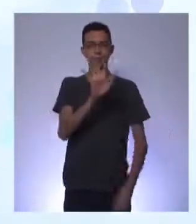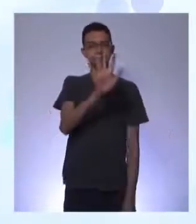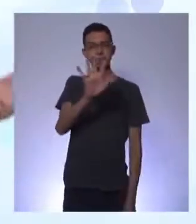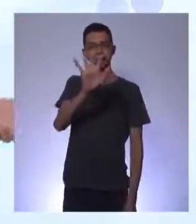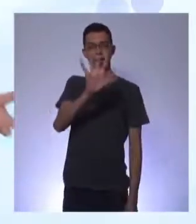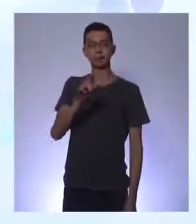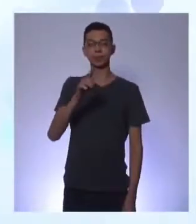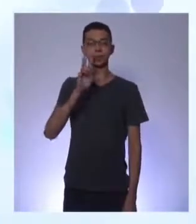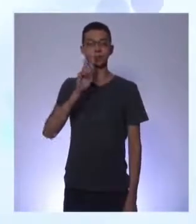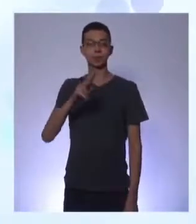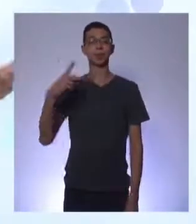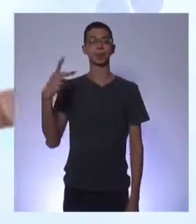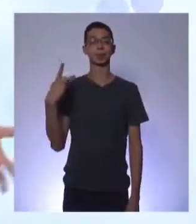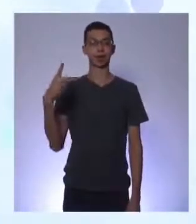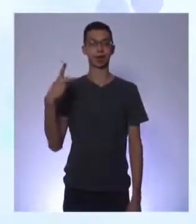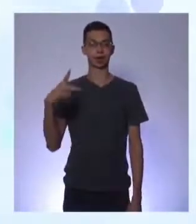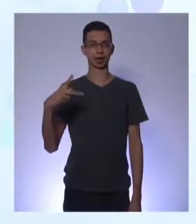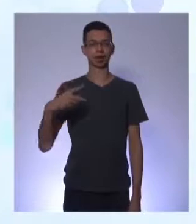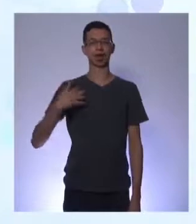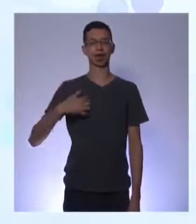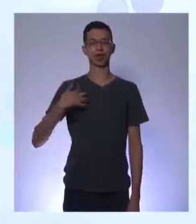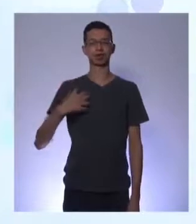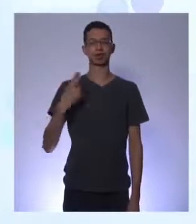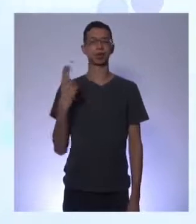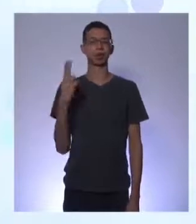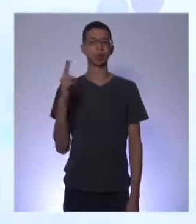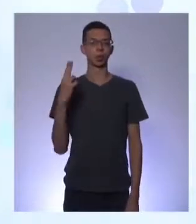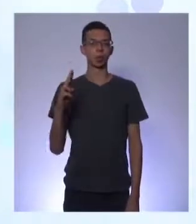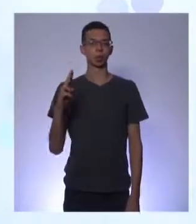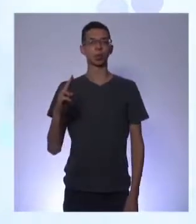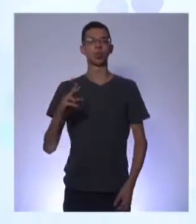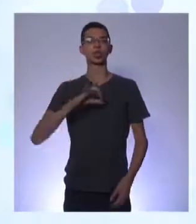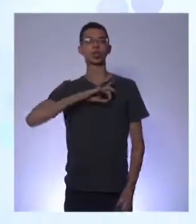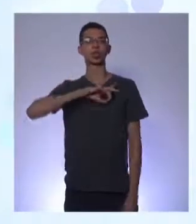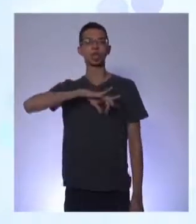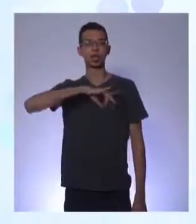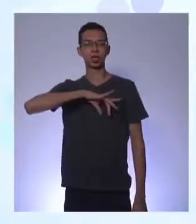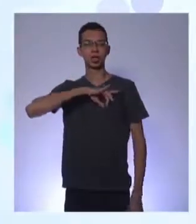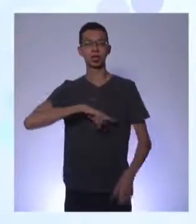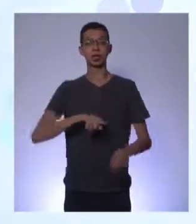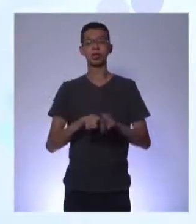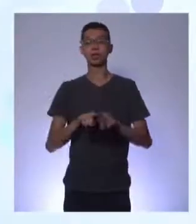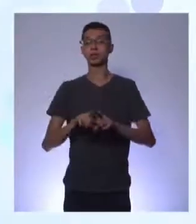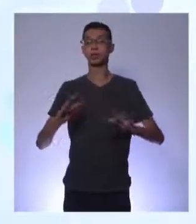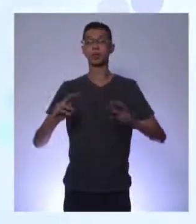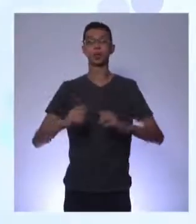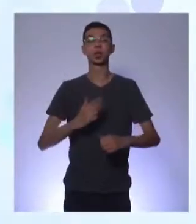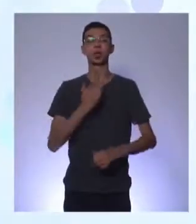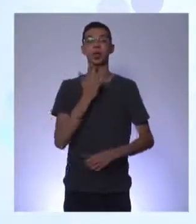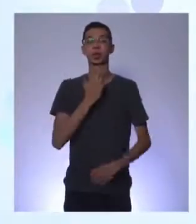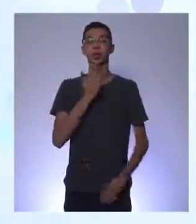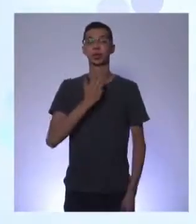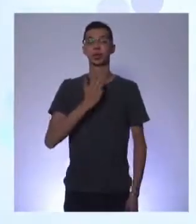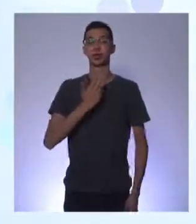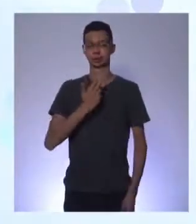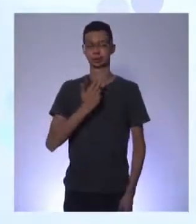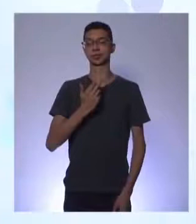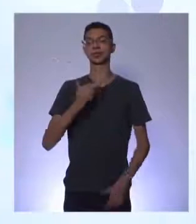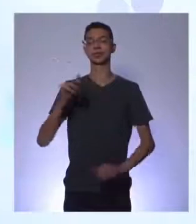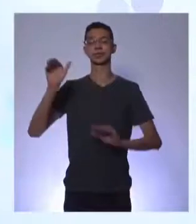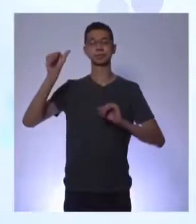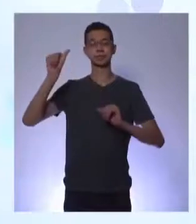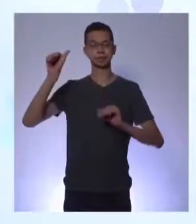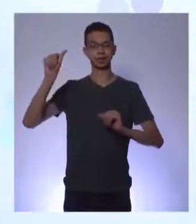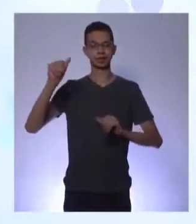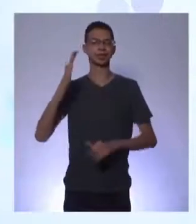que Paraguai, Argentina, Uruguai, Chile, todos eles são língua espanhola, embora sejam